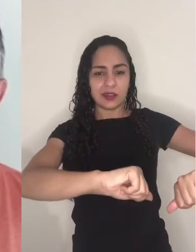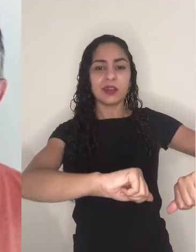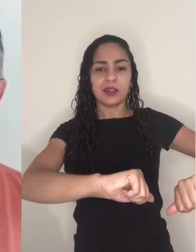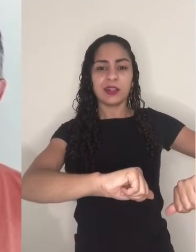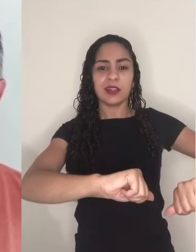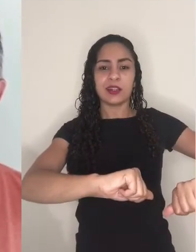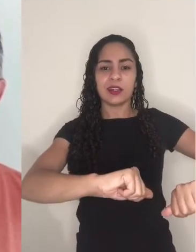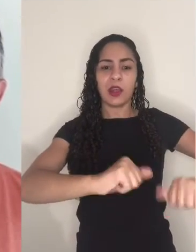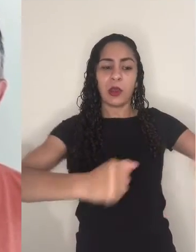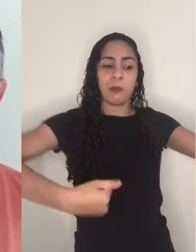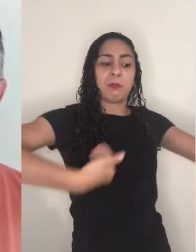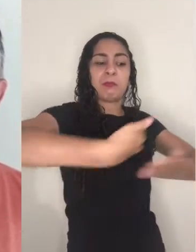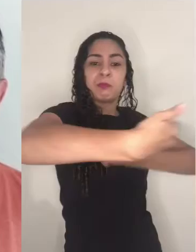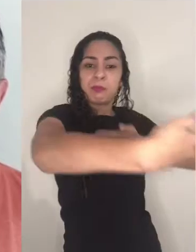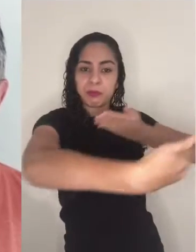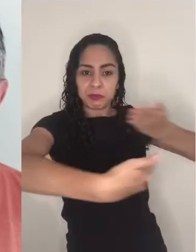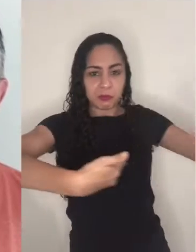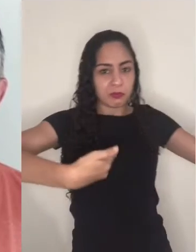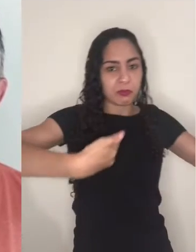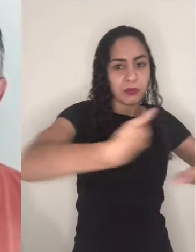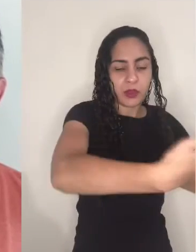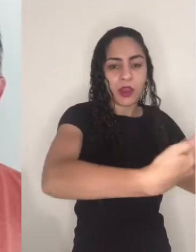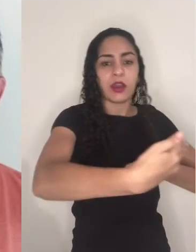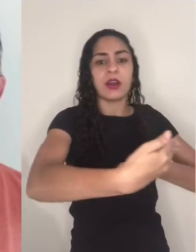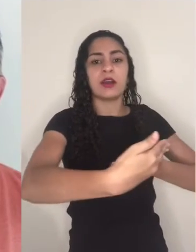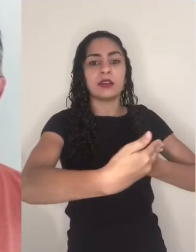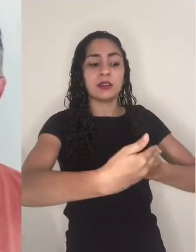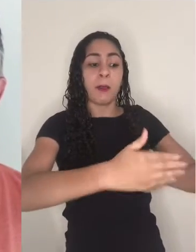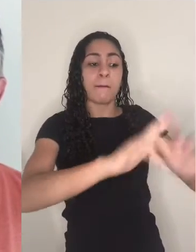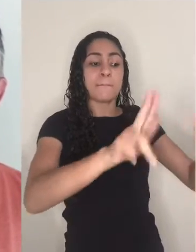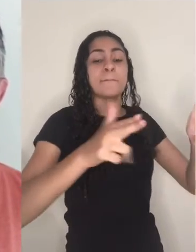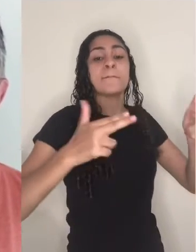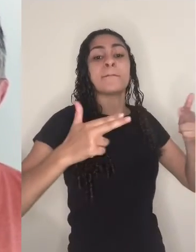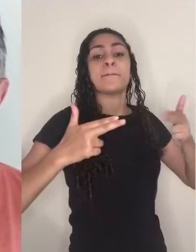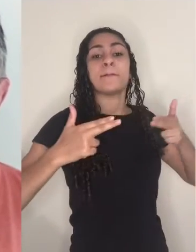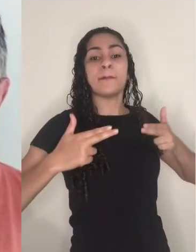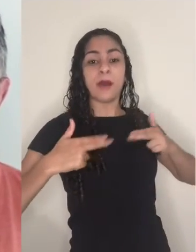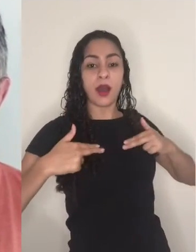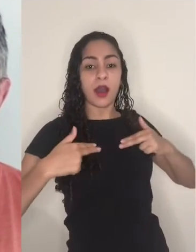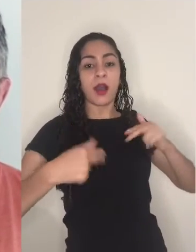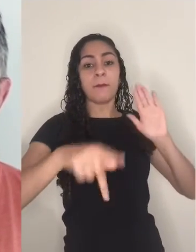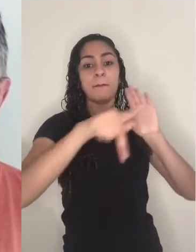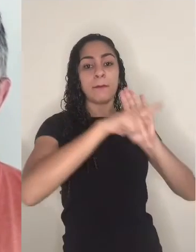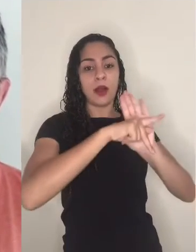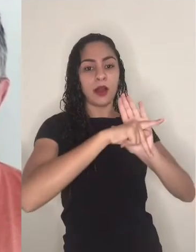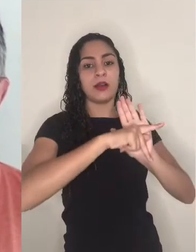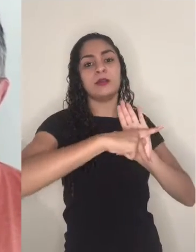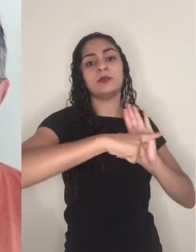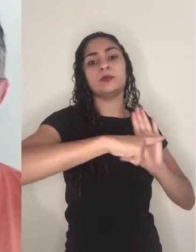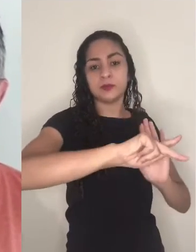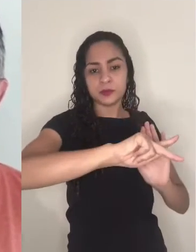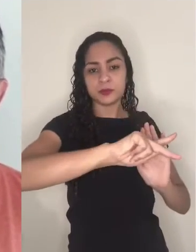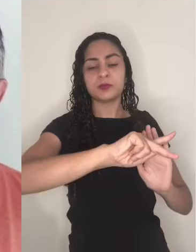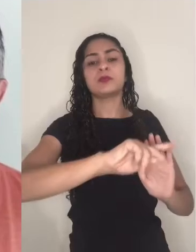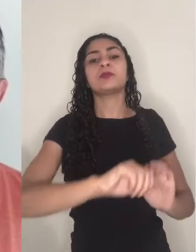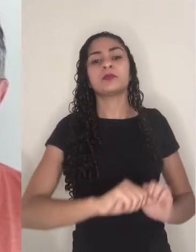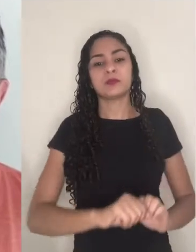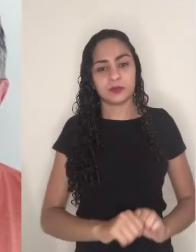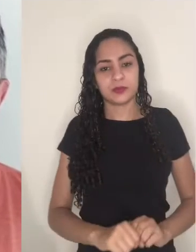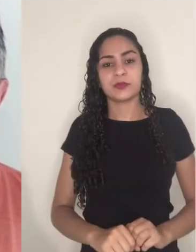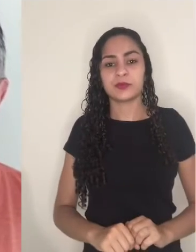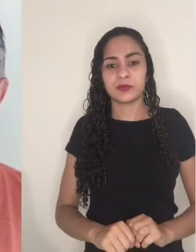os seus méritos, sendo eles inquietados pelo secreto impulso do anjo do